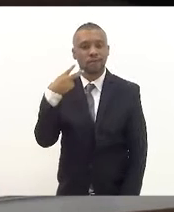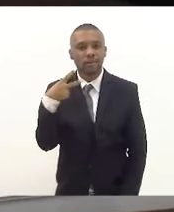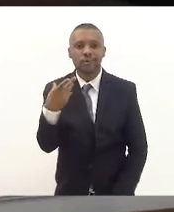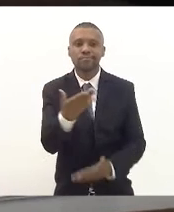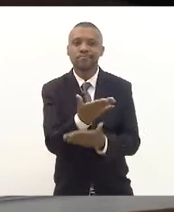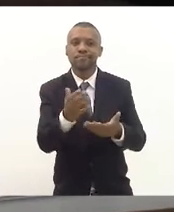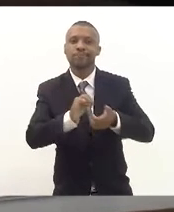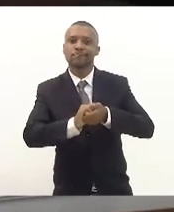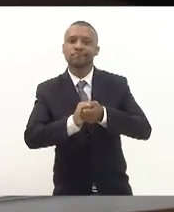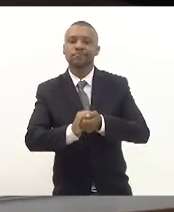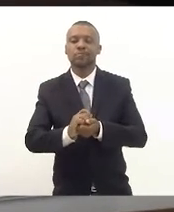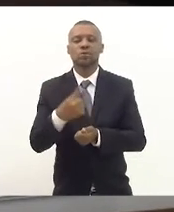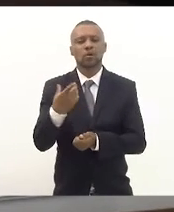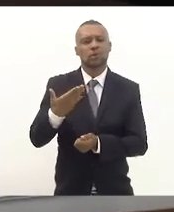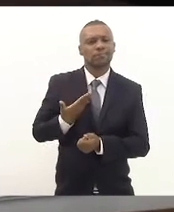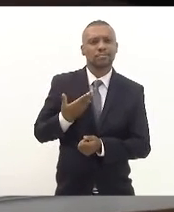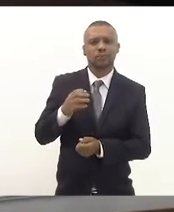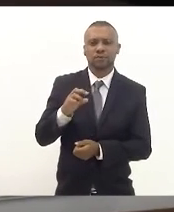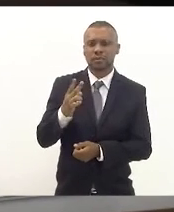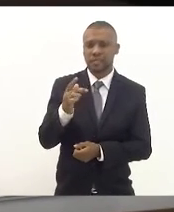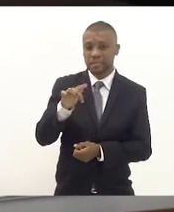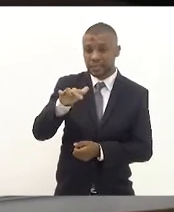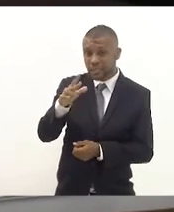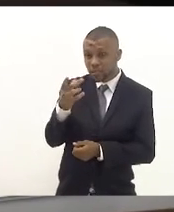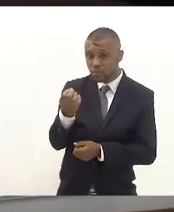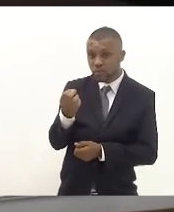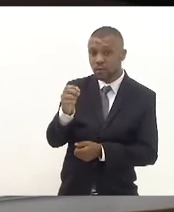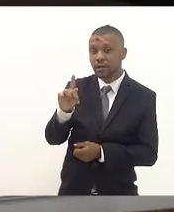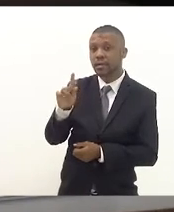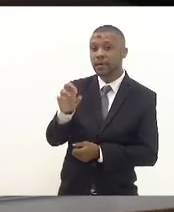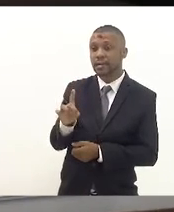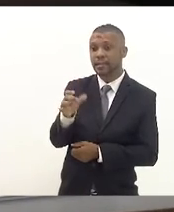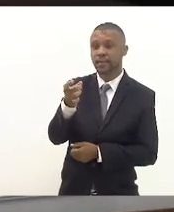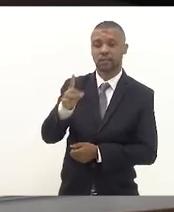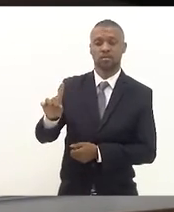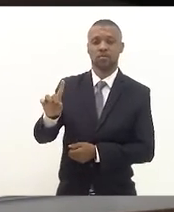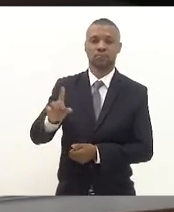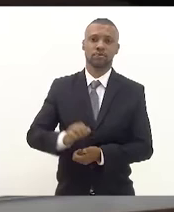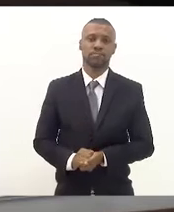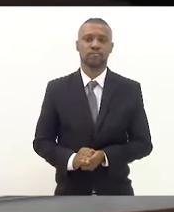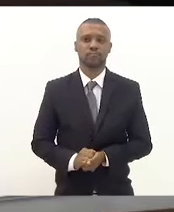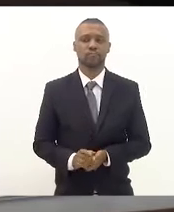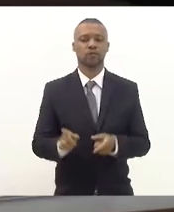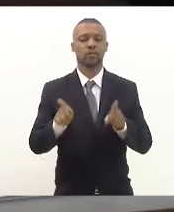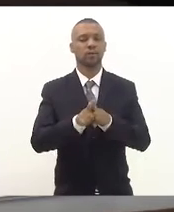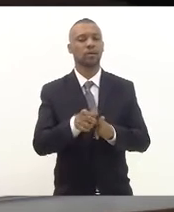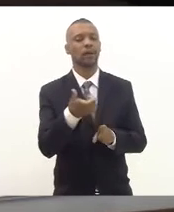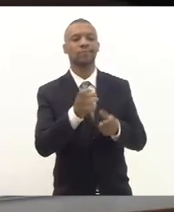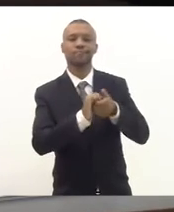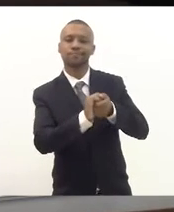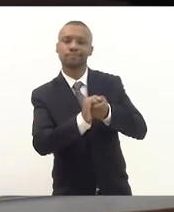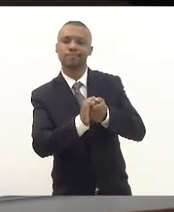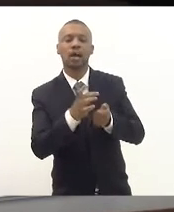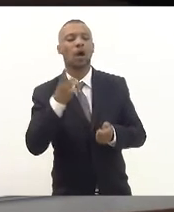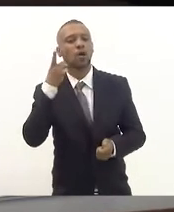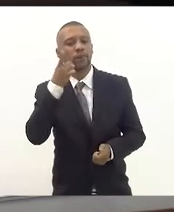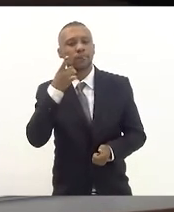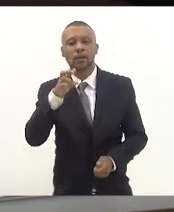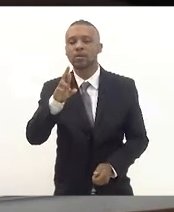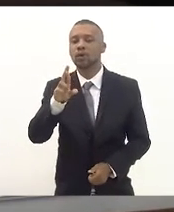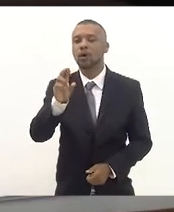figura do nosso eterno Vereador Chiquinho grandão eu quero cumprimentar o deputado rosenverg